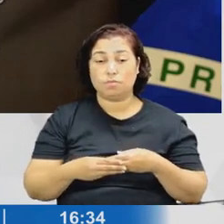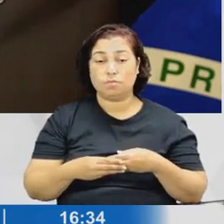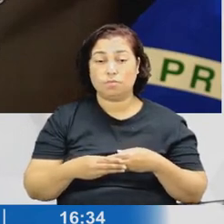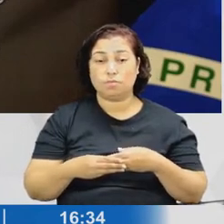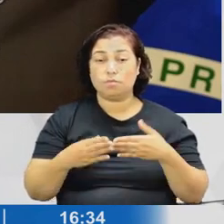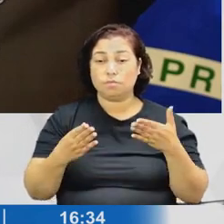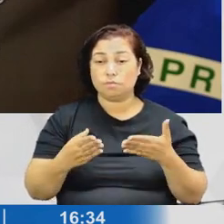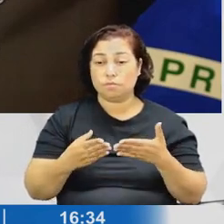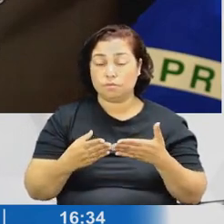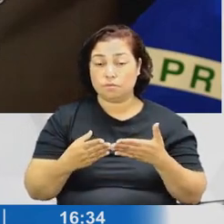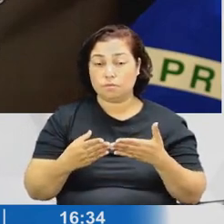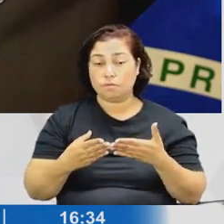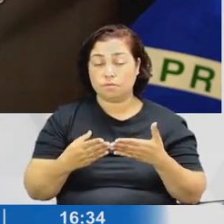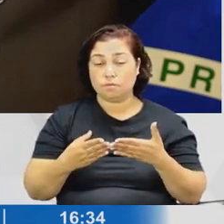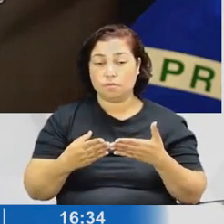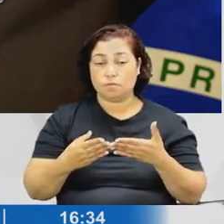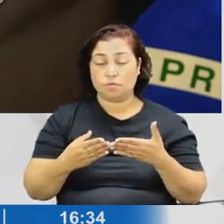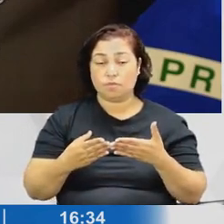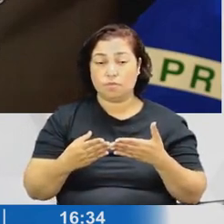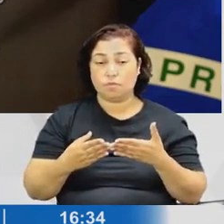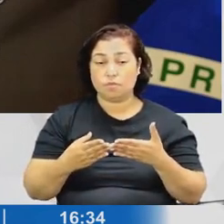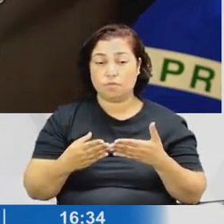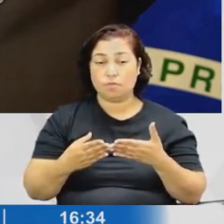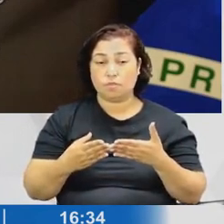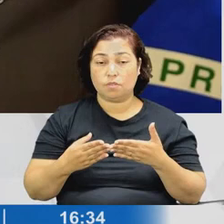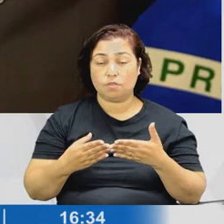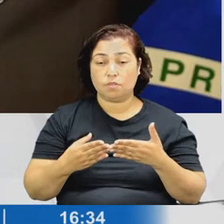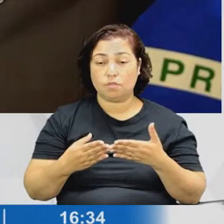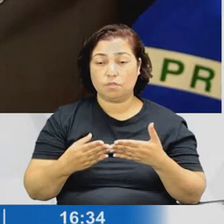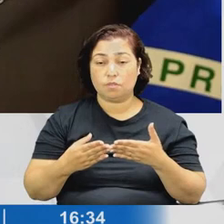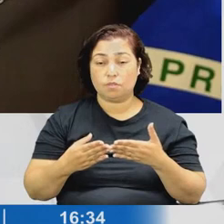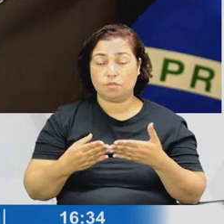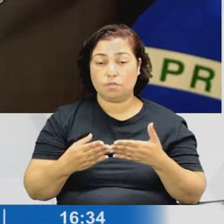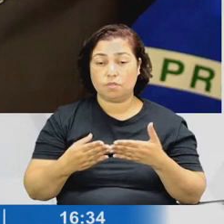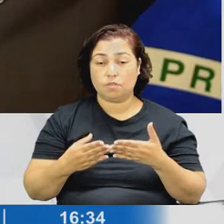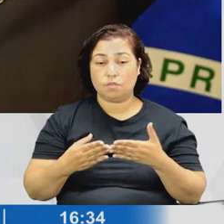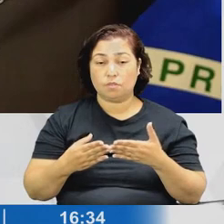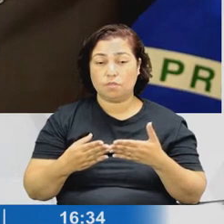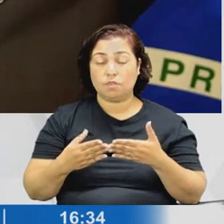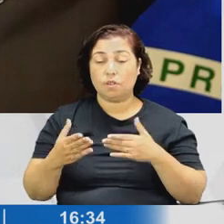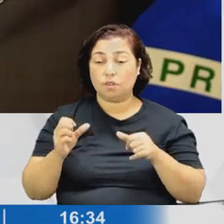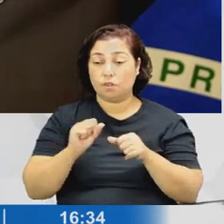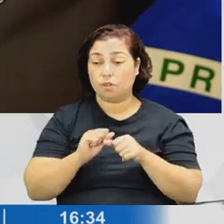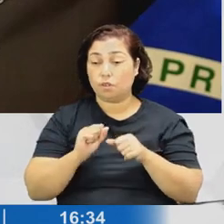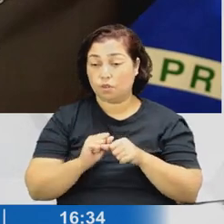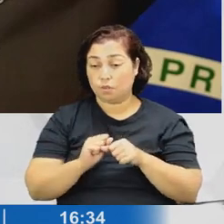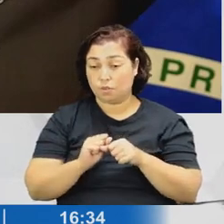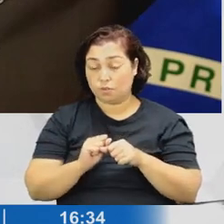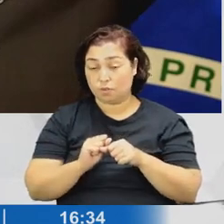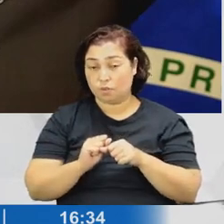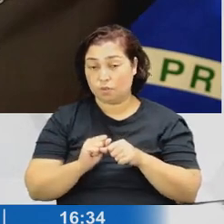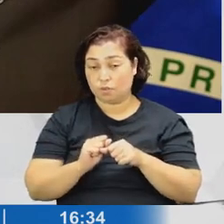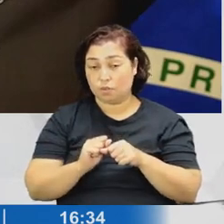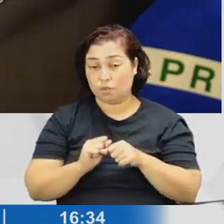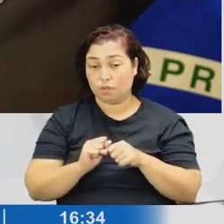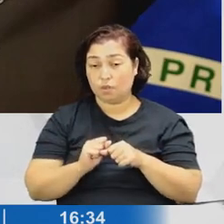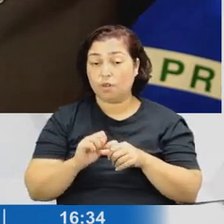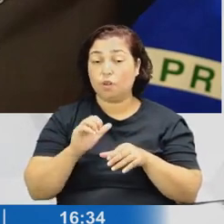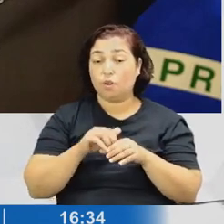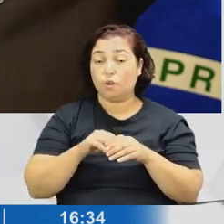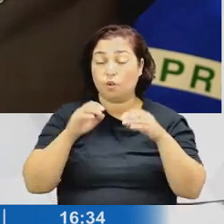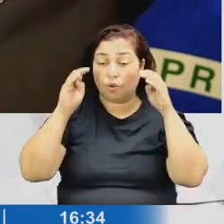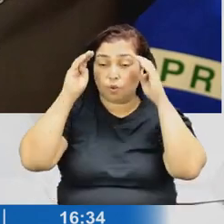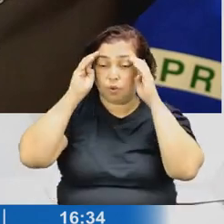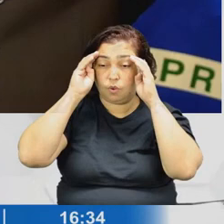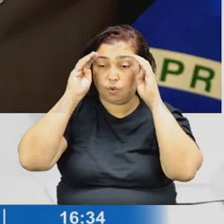tinha aí ele pegou aquele aquele percentual que tinha do sapato e acoplou acrescentou o voto de confiança